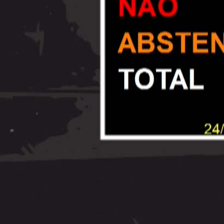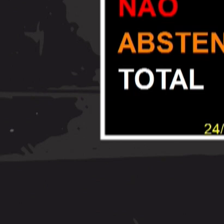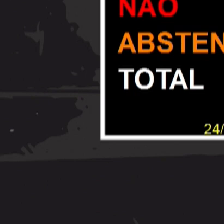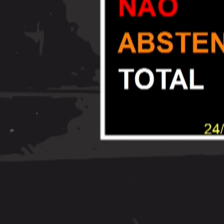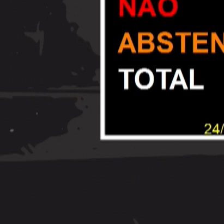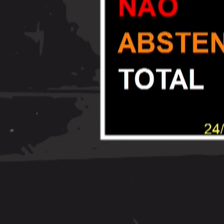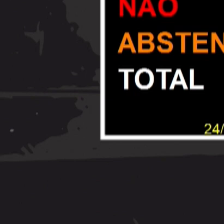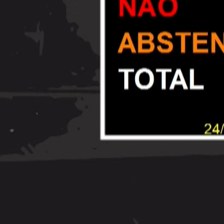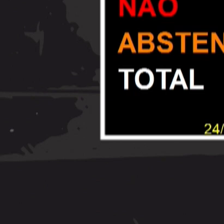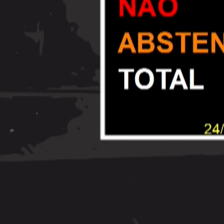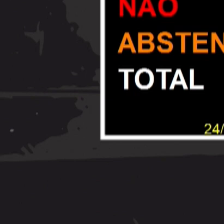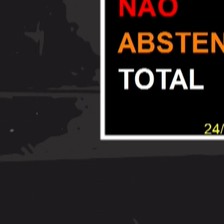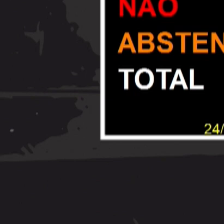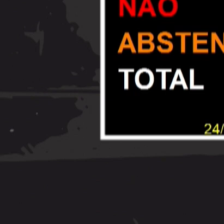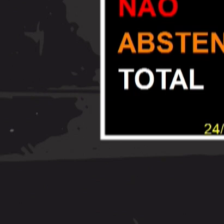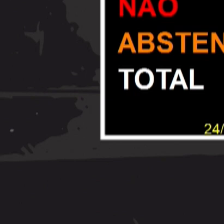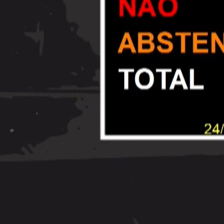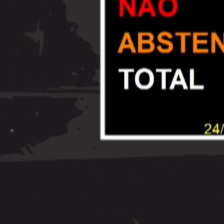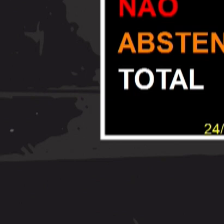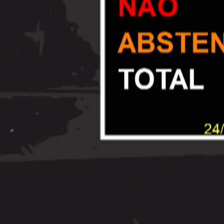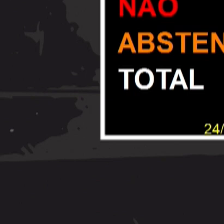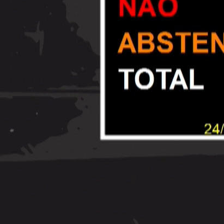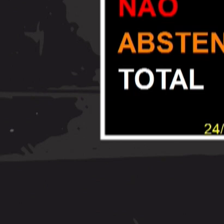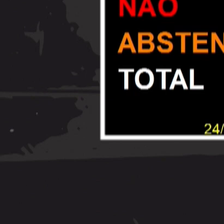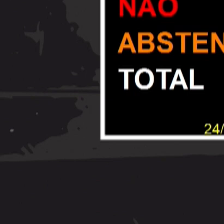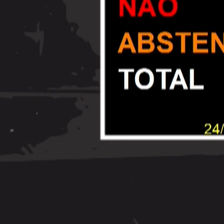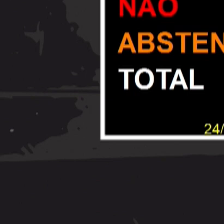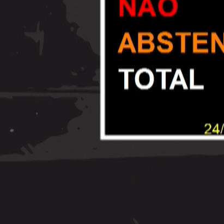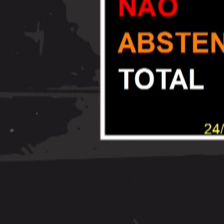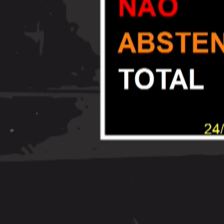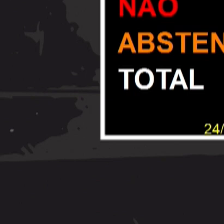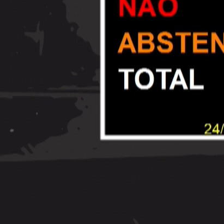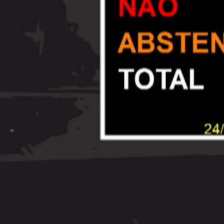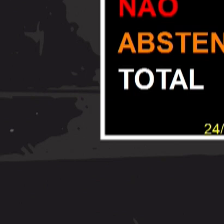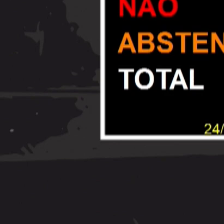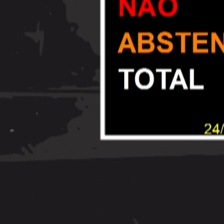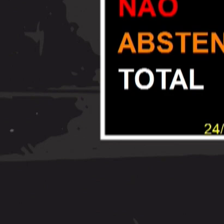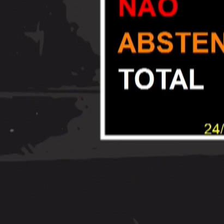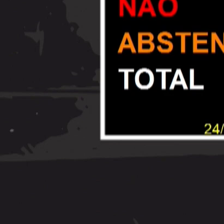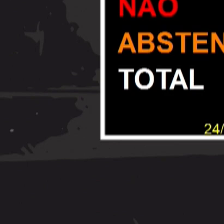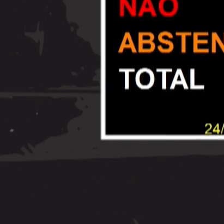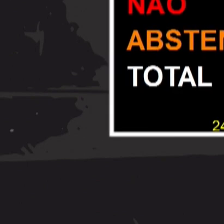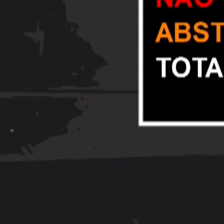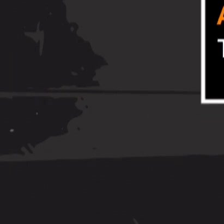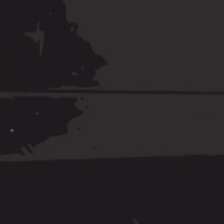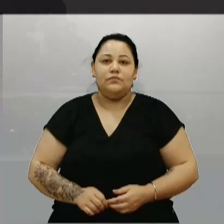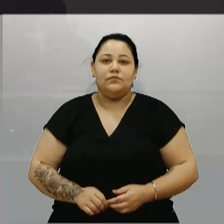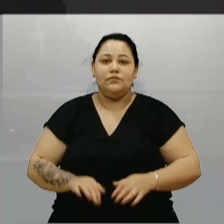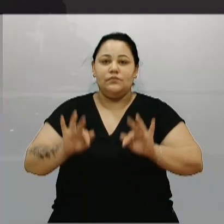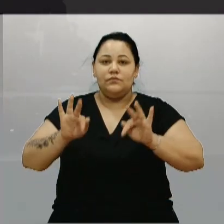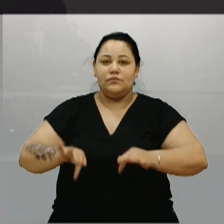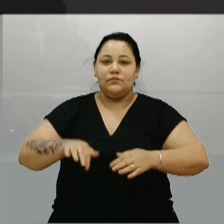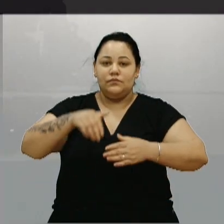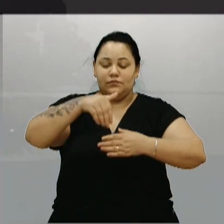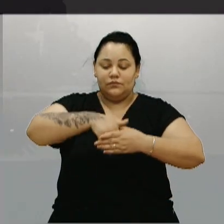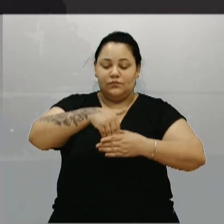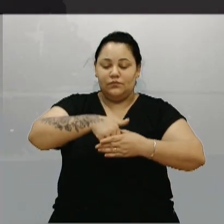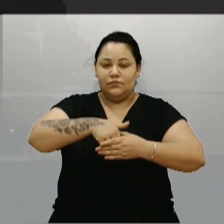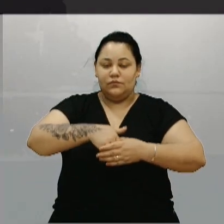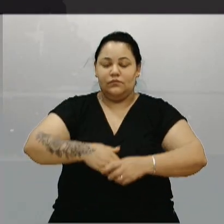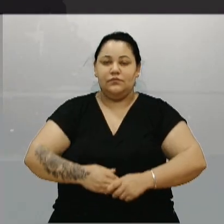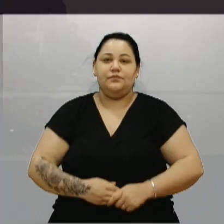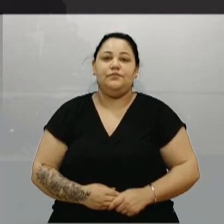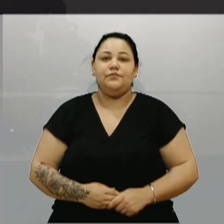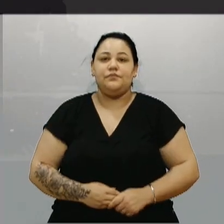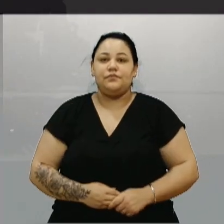Voto sim, senhora presidente. Vereador Cadori vota sim. Encerrado o registro dos votos, encerrada